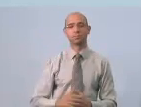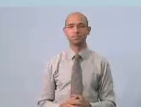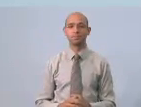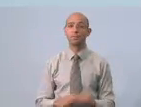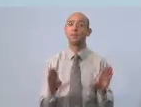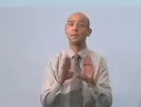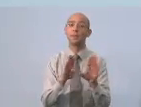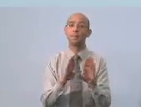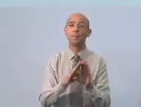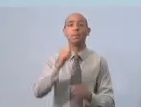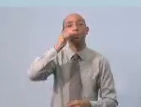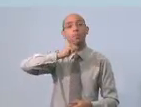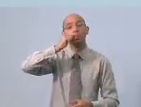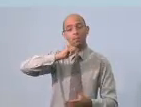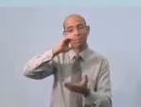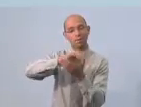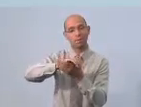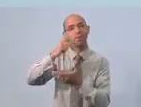a sua esposa,